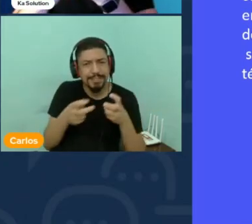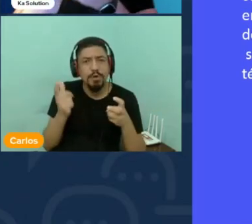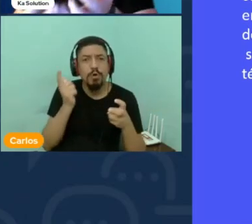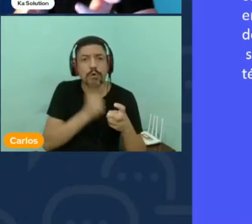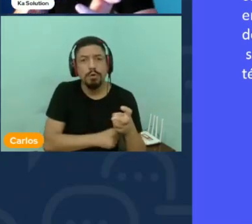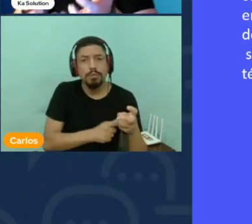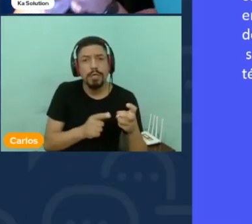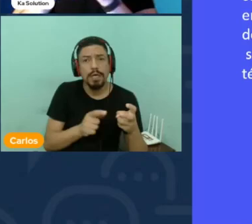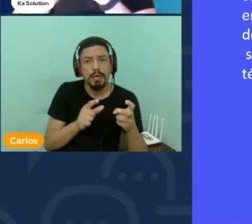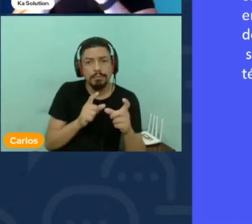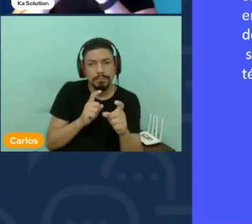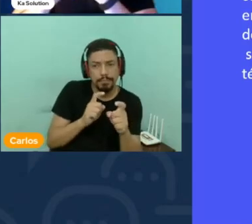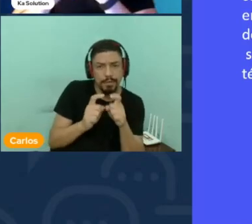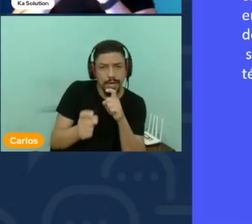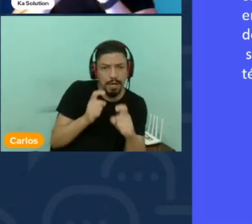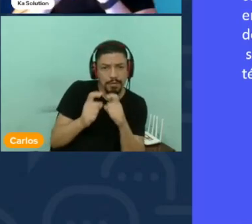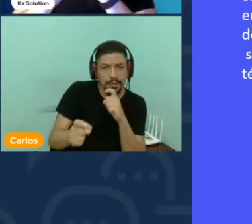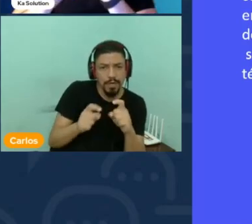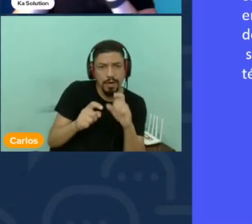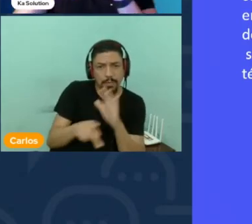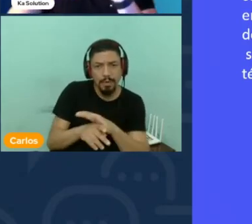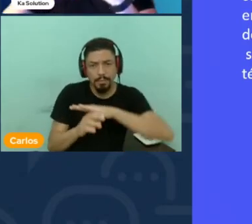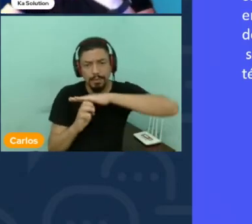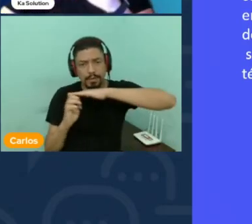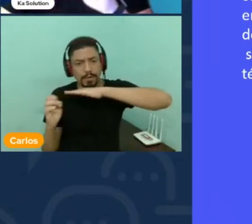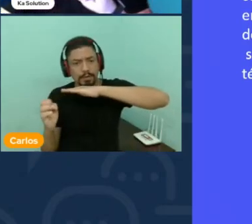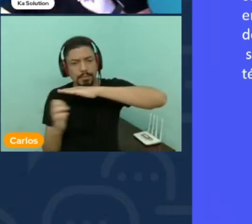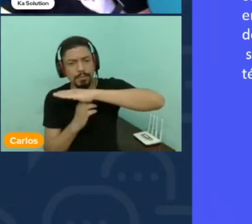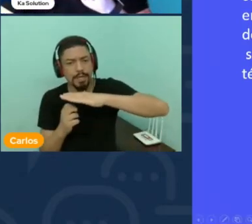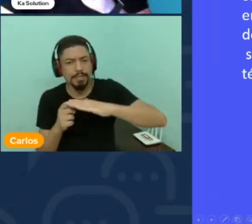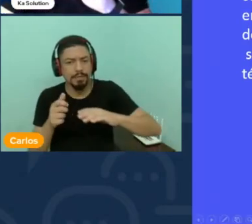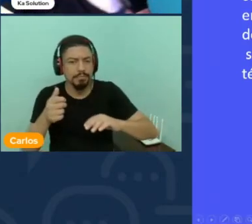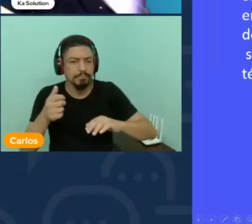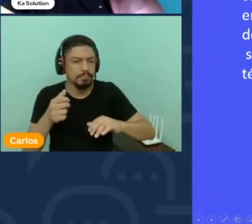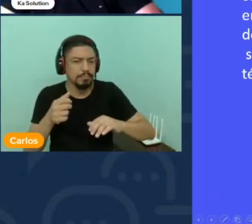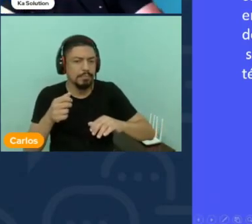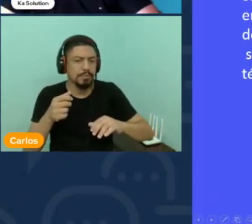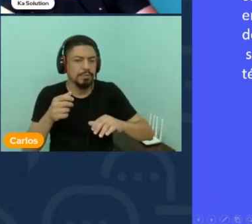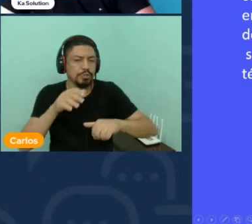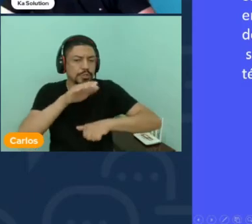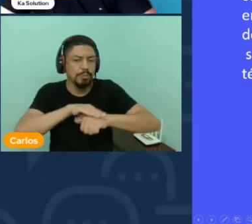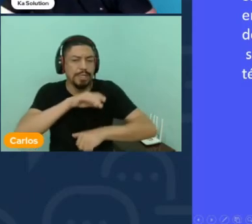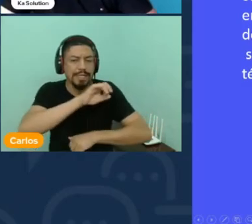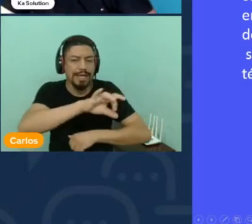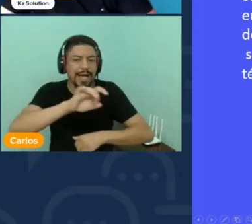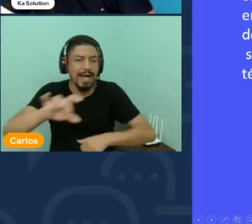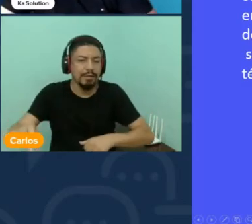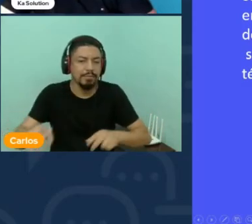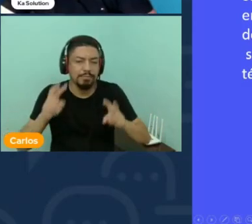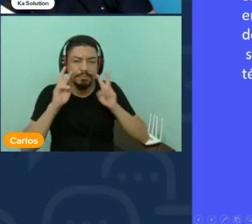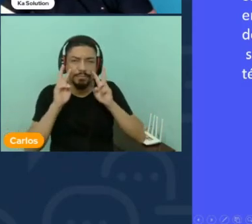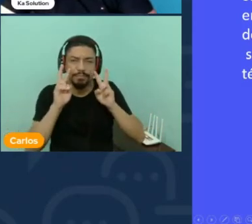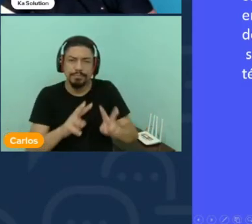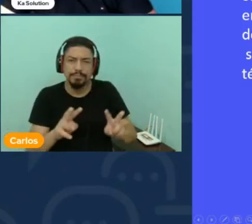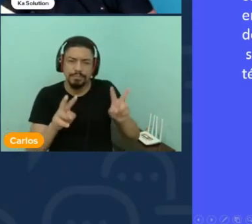fazer reuniões nas nossas empresas, envolvendo em cada uma dessas